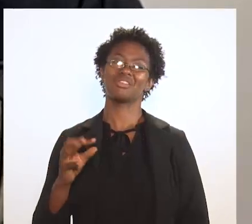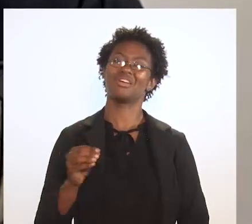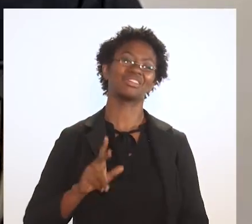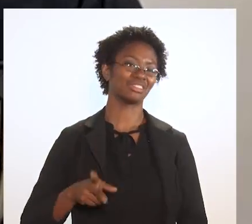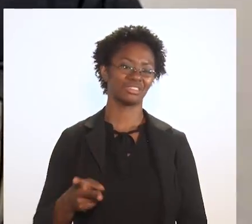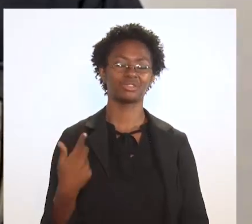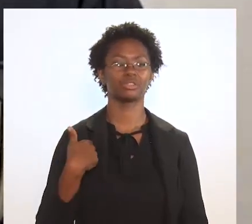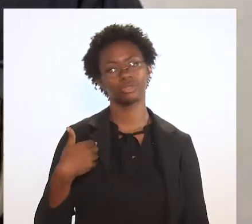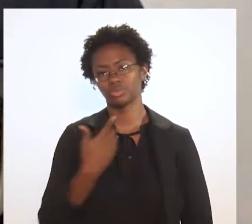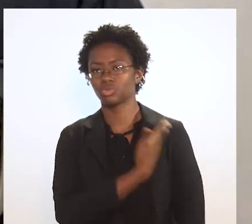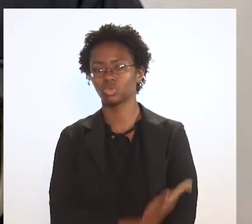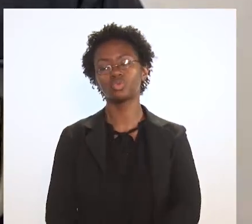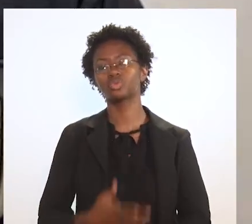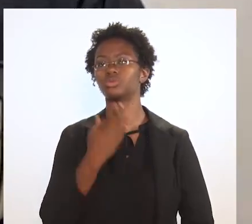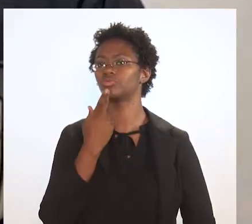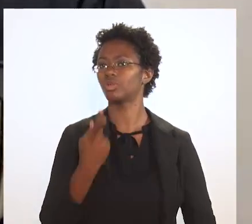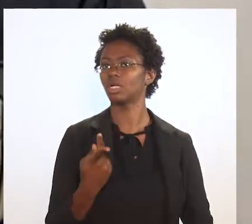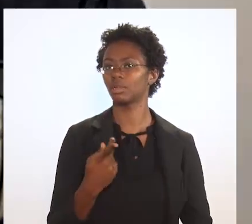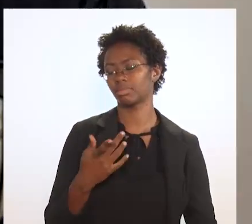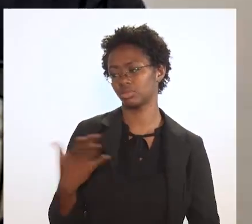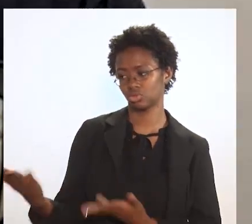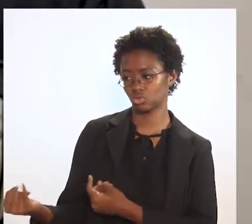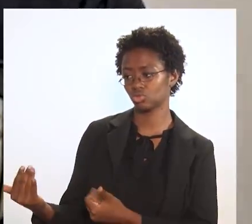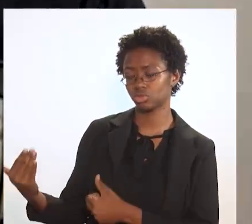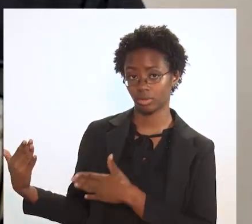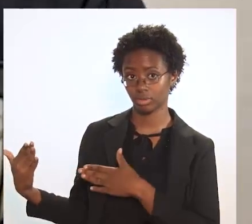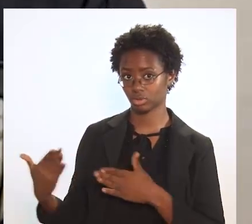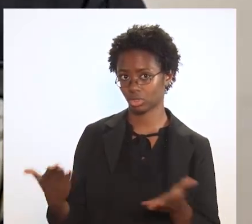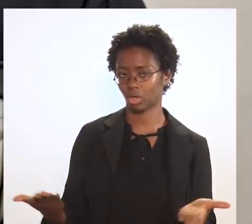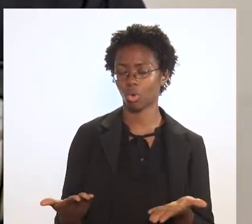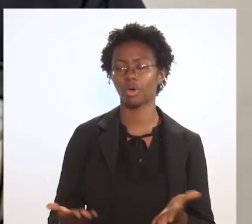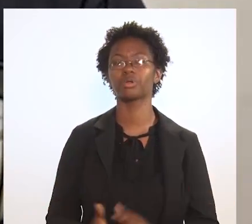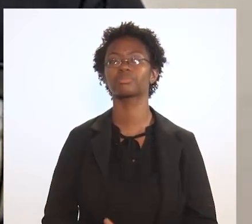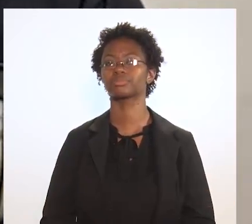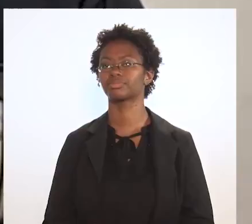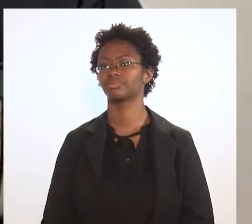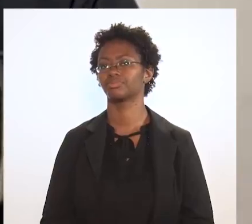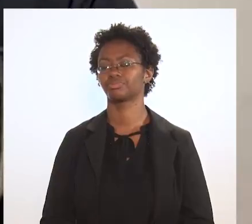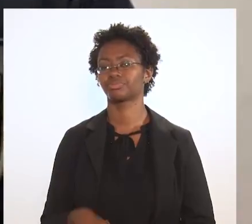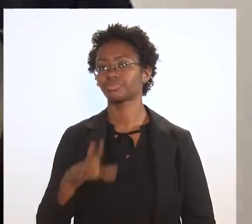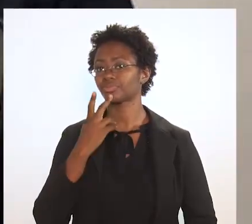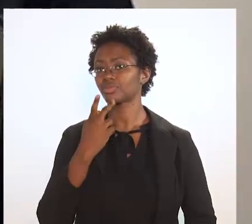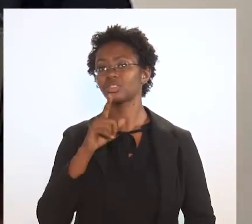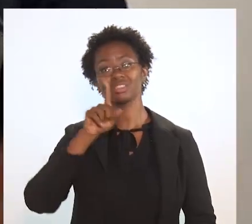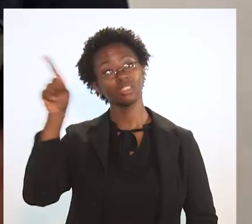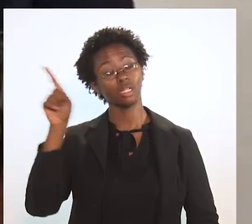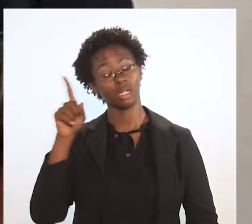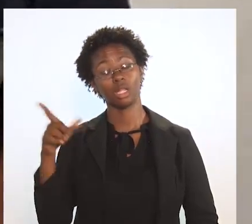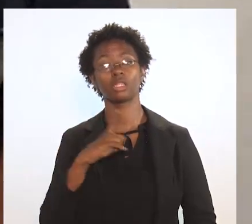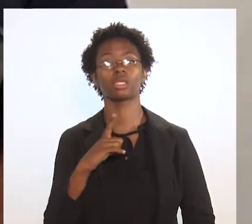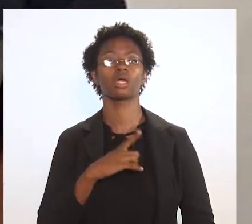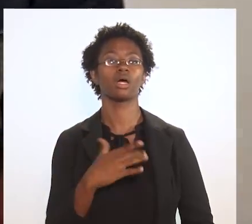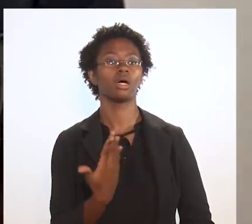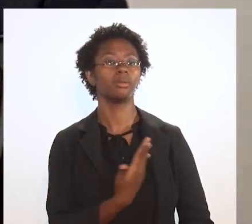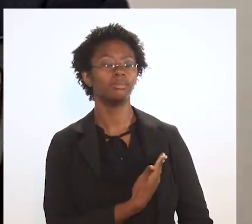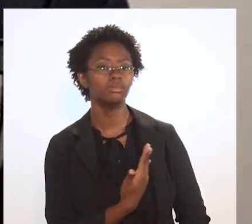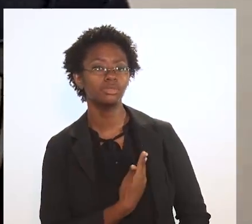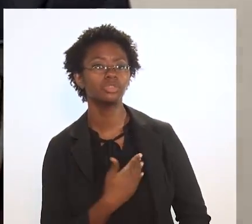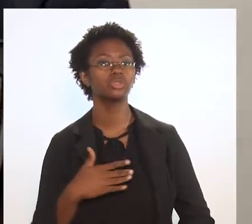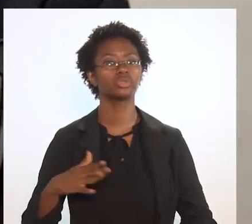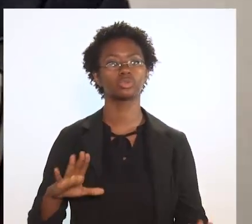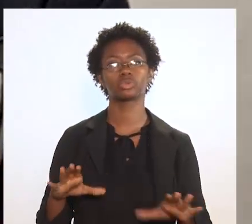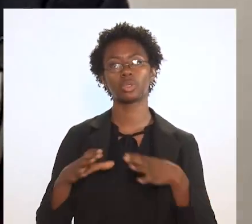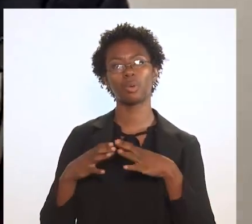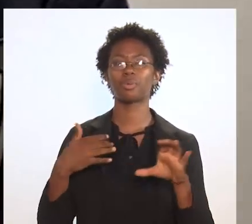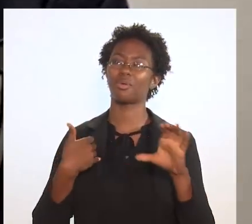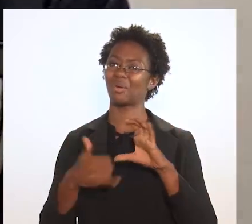Todos. Graças a Deus, eu costumo falar para essa rapaziada da nova geração. Ali a gente fez